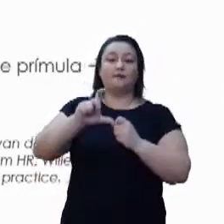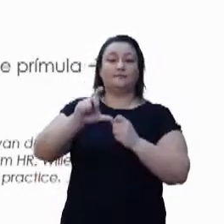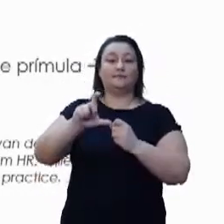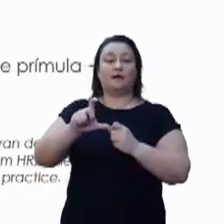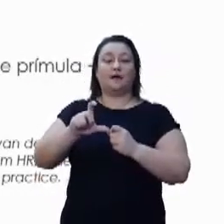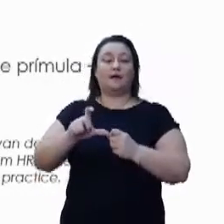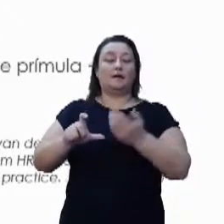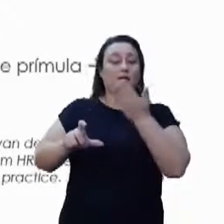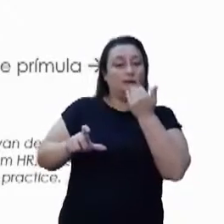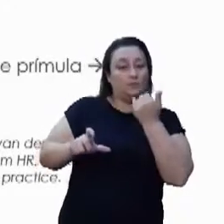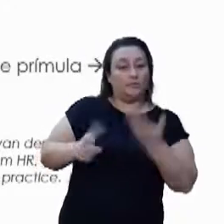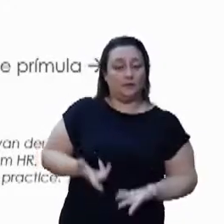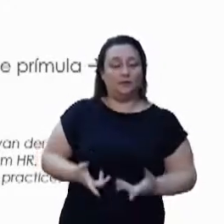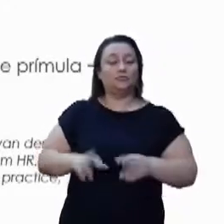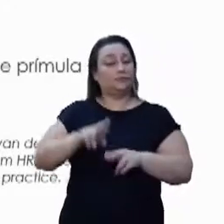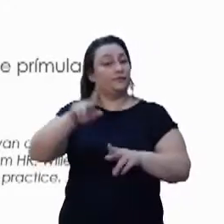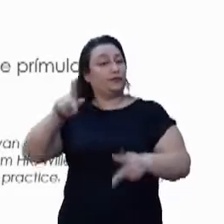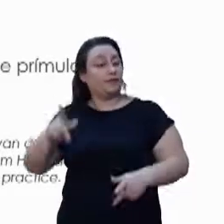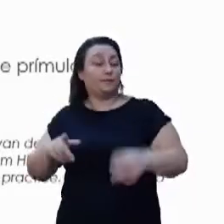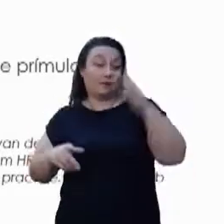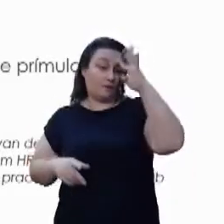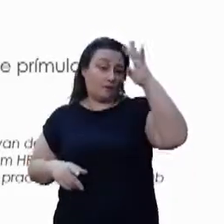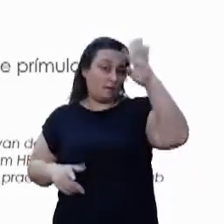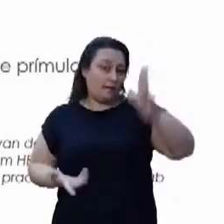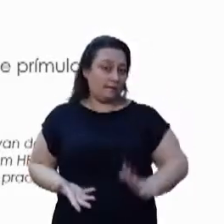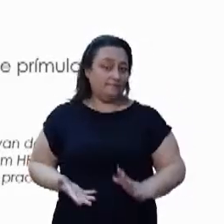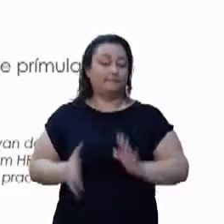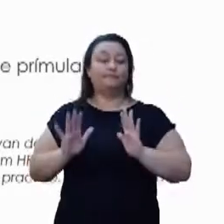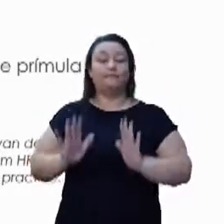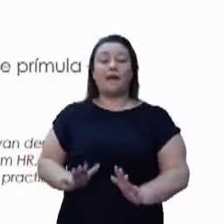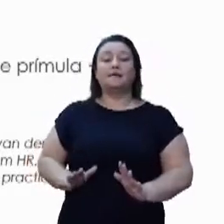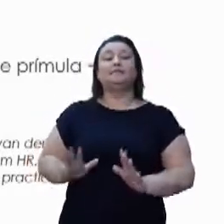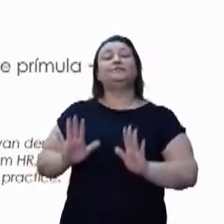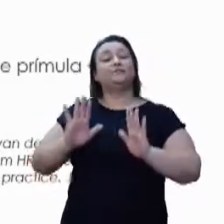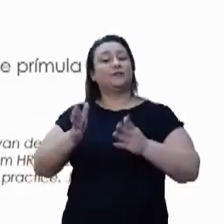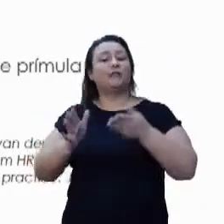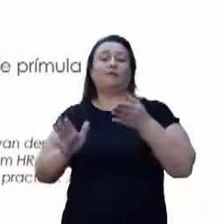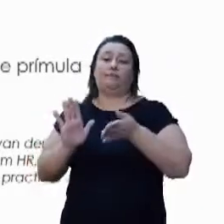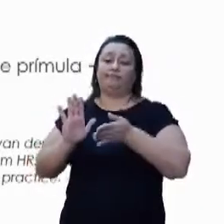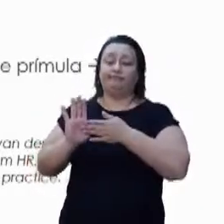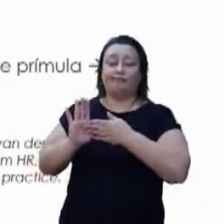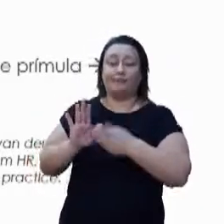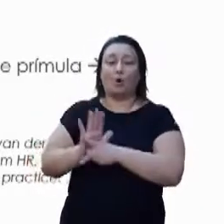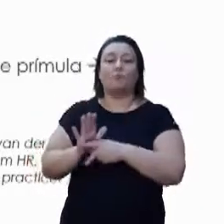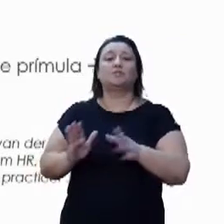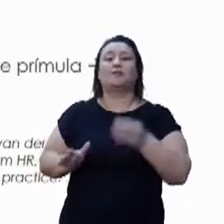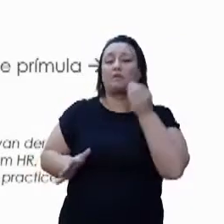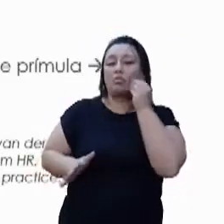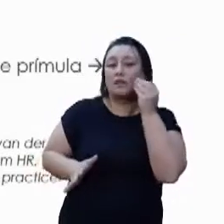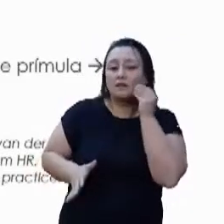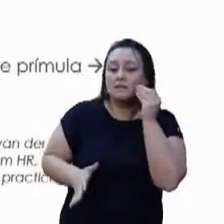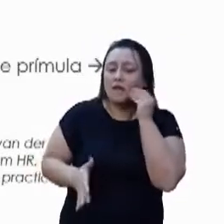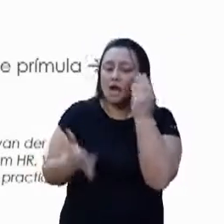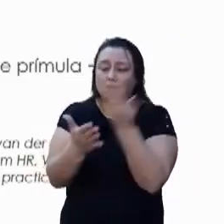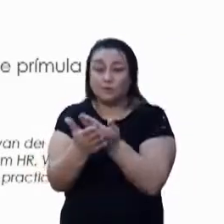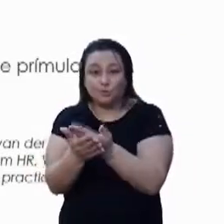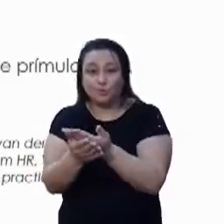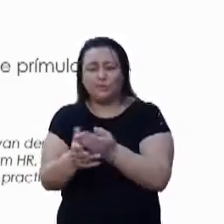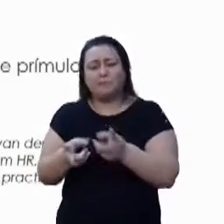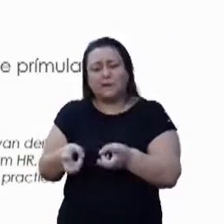sobre os de cadeia longa. Essa é uma ideia teórica. Porém, isso foi já testado, tá? Já foram feitos estudos e se viu